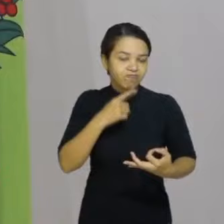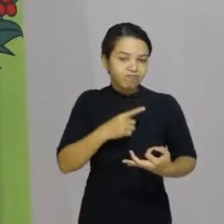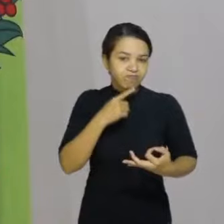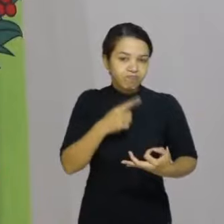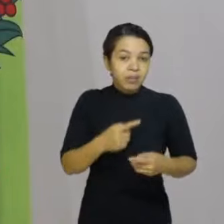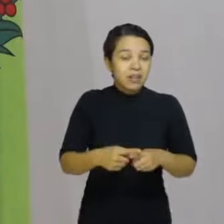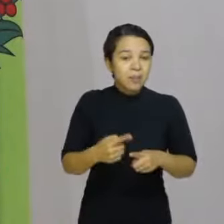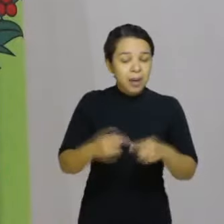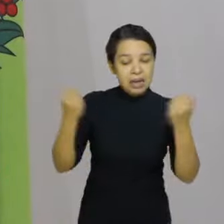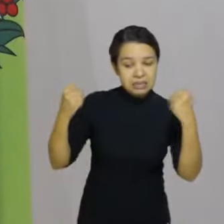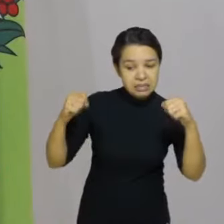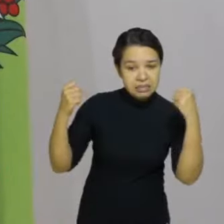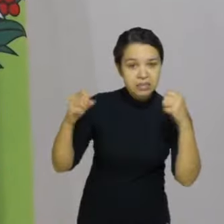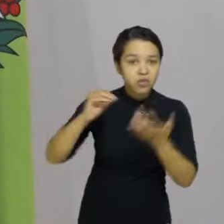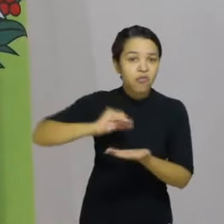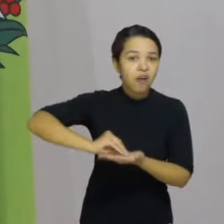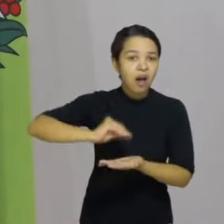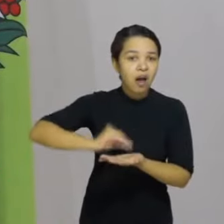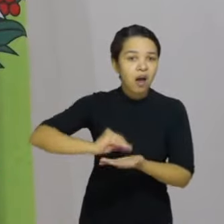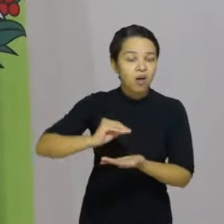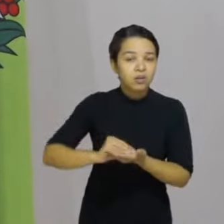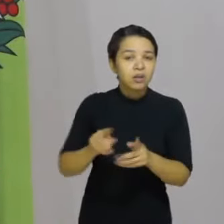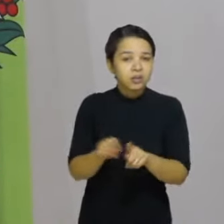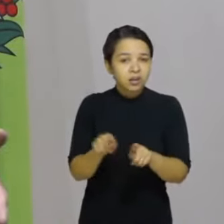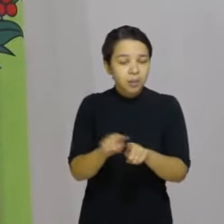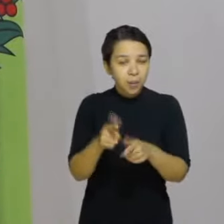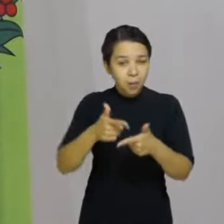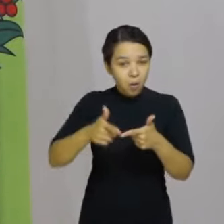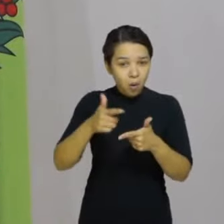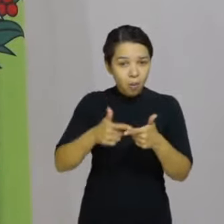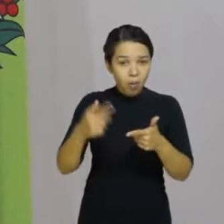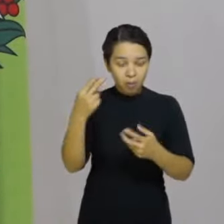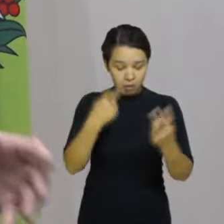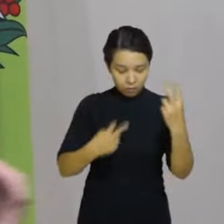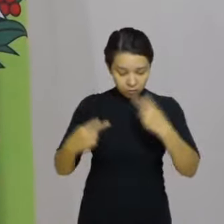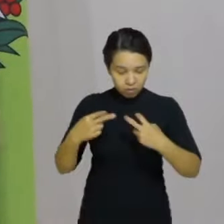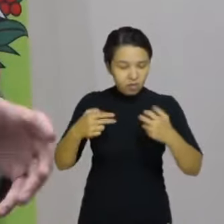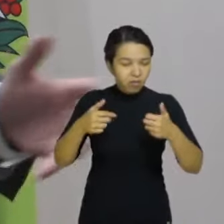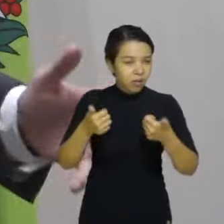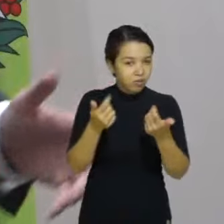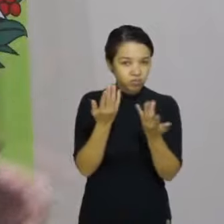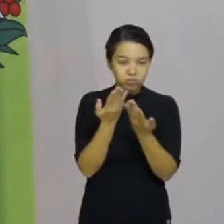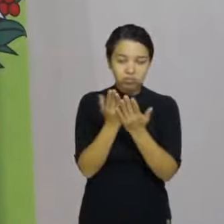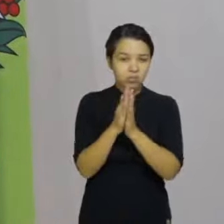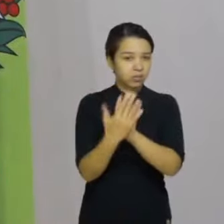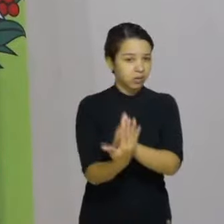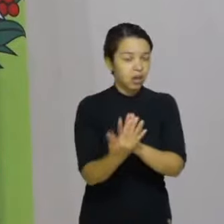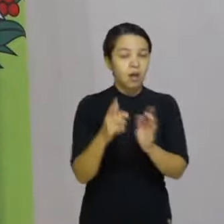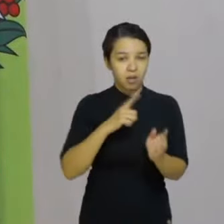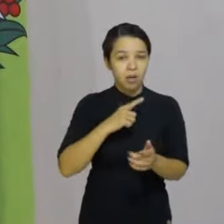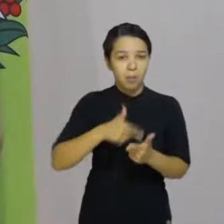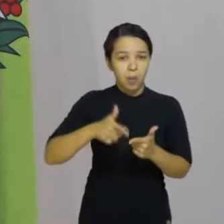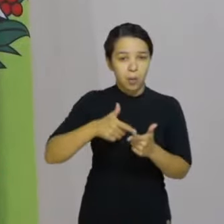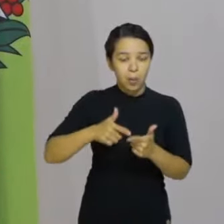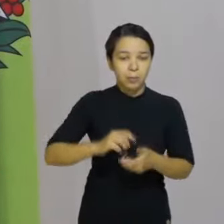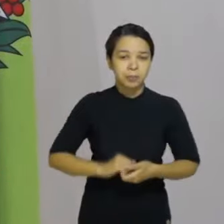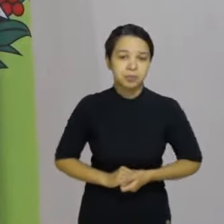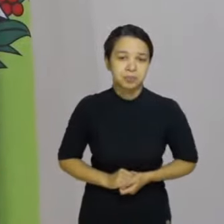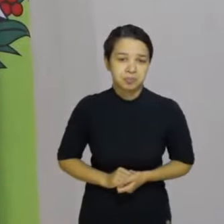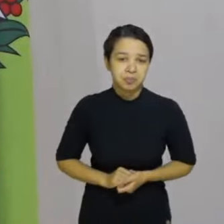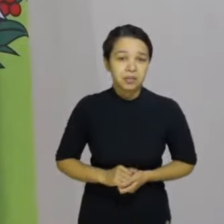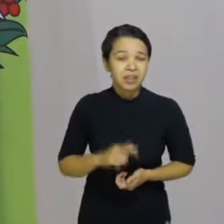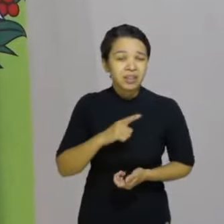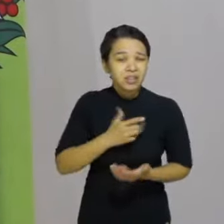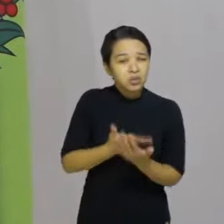sedentarismo e os transtornos de imagem. Os estudos da psiquiatria, da psicologia, da pediatria apontam